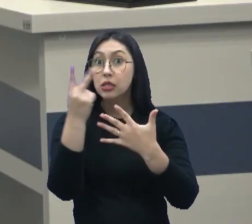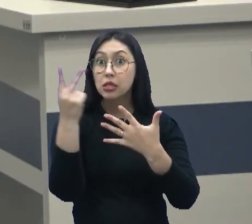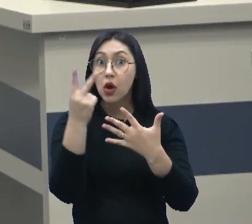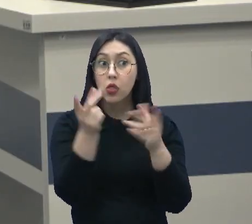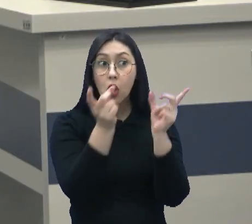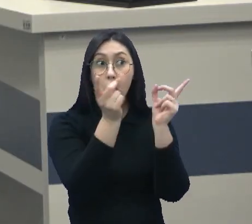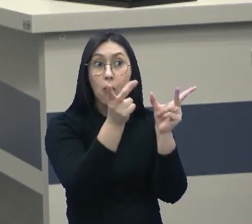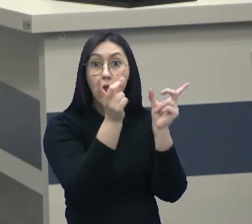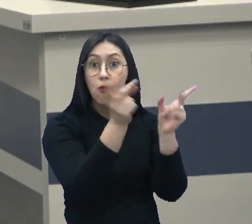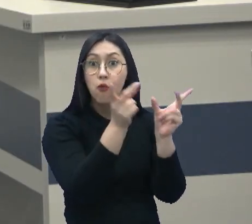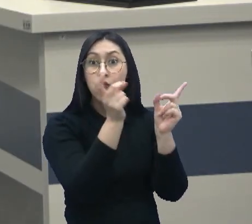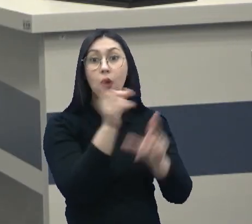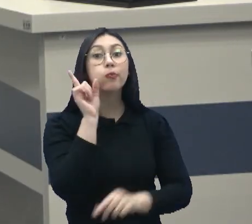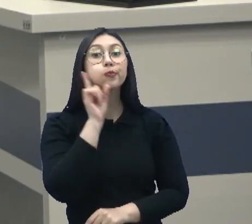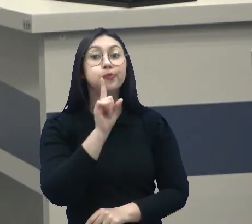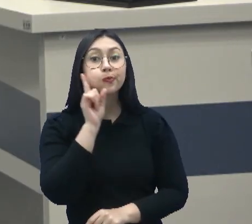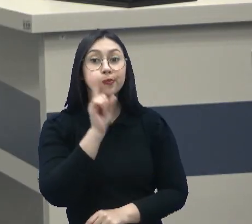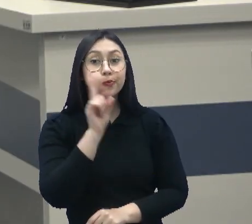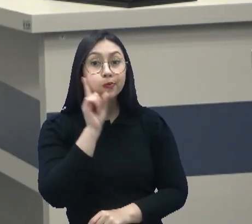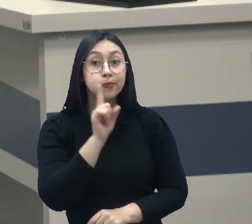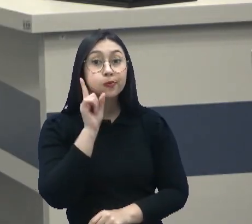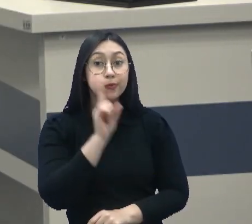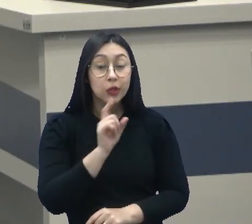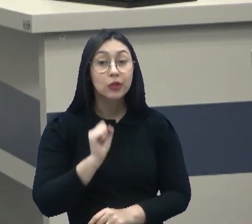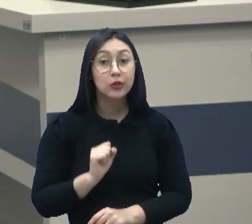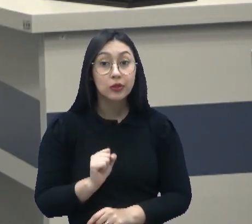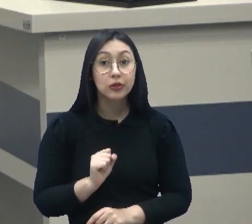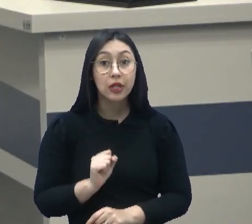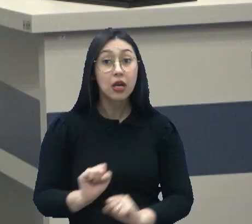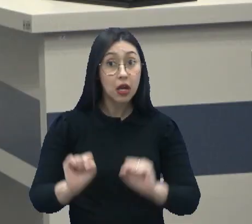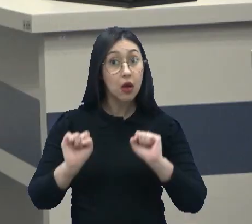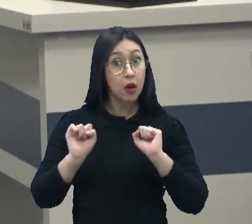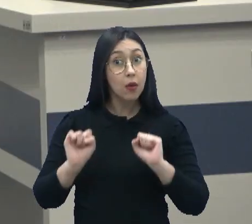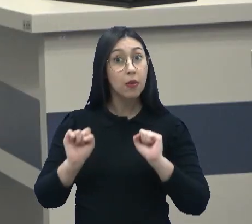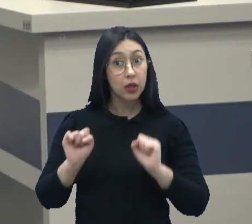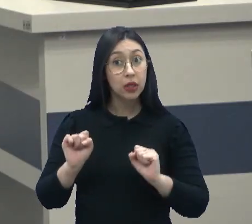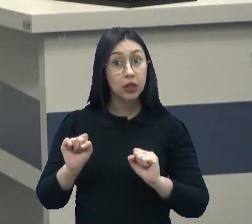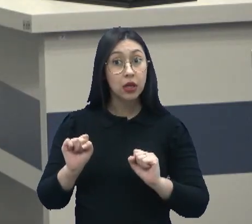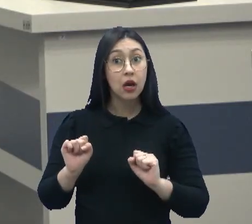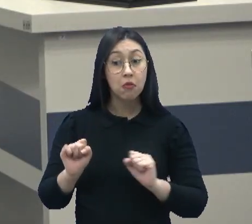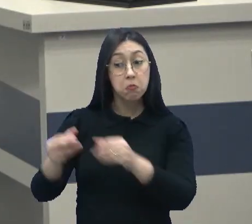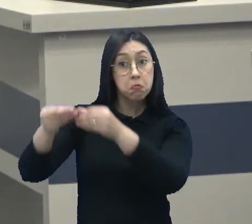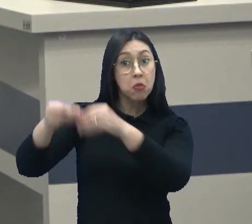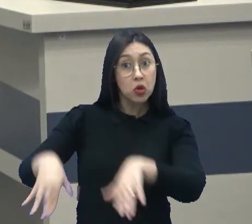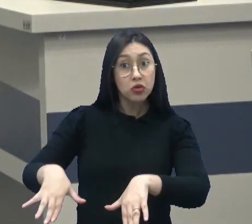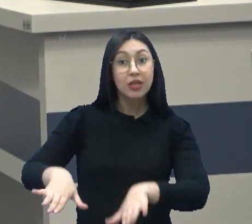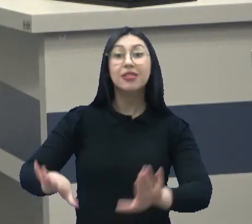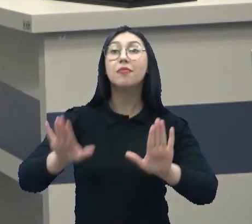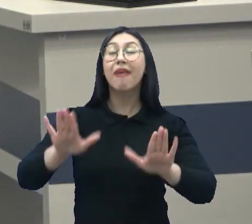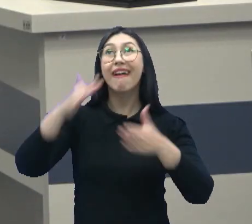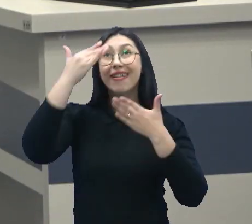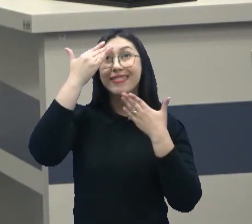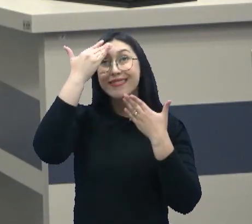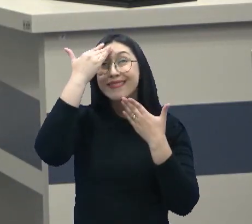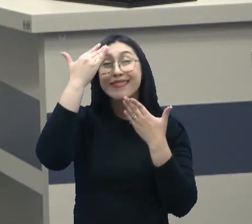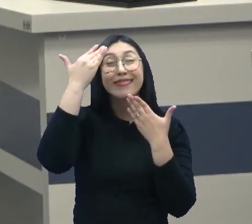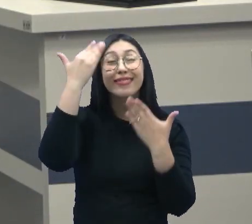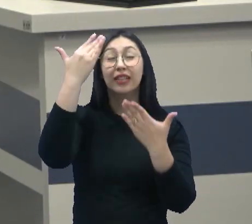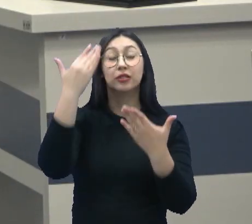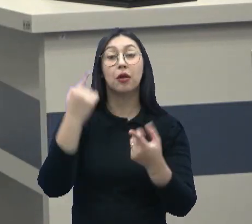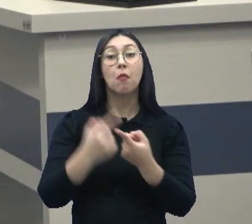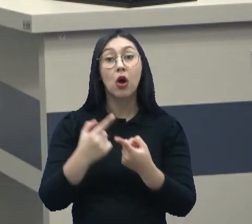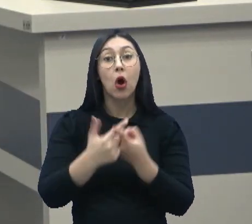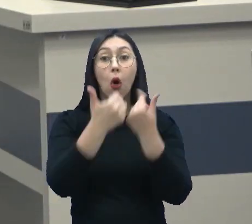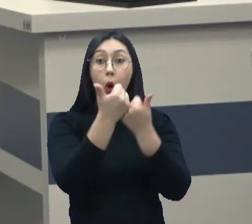Estados Unidos e poderia ter sido penalizada, e ainda bem que nós temos um